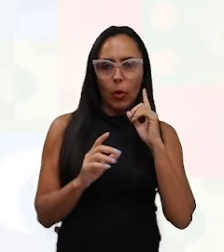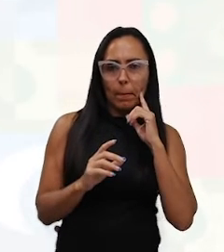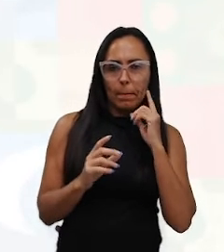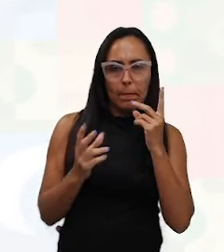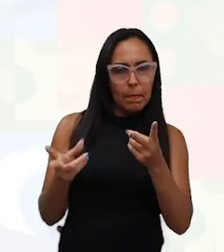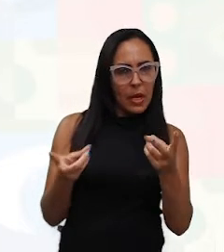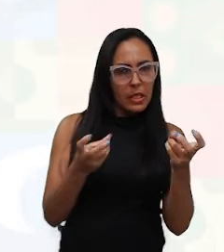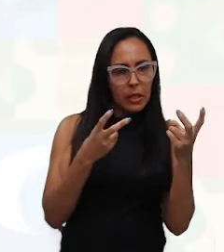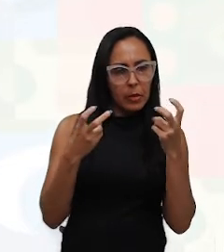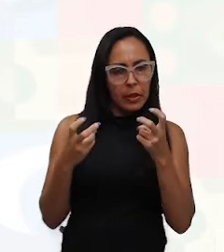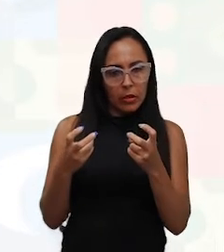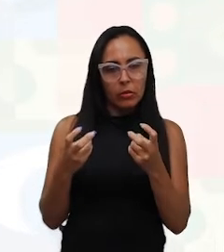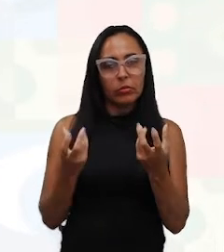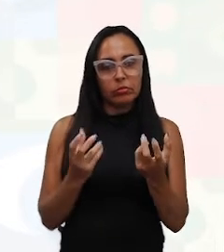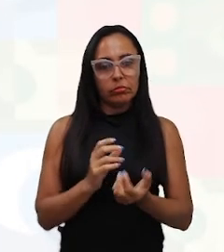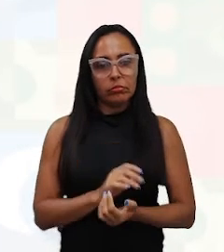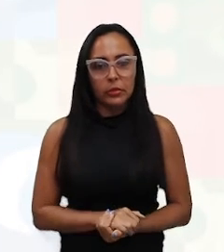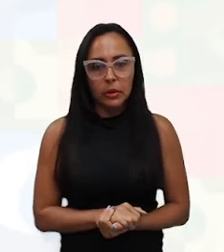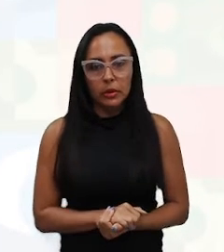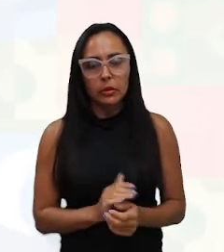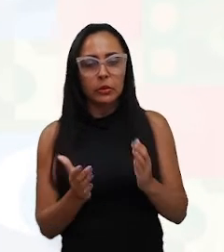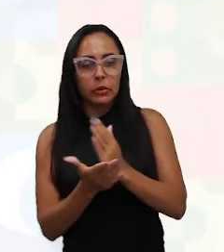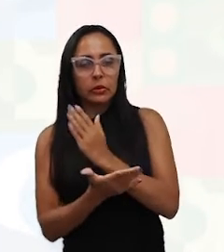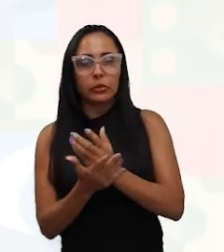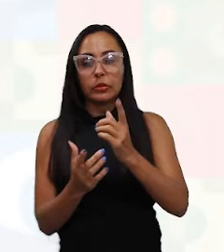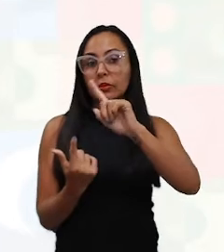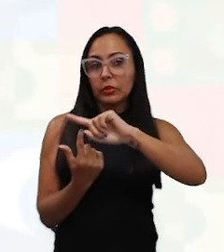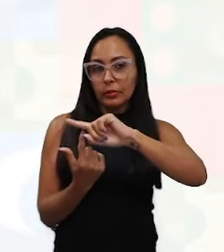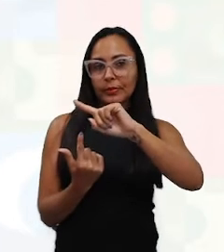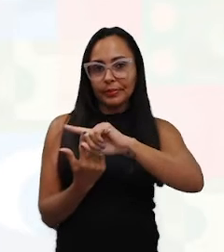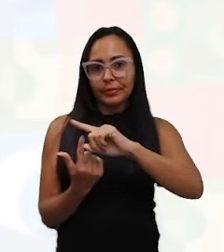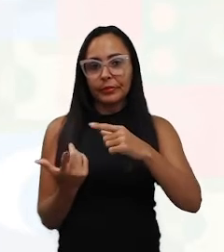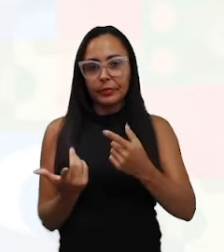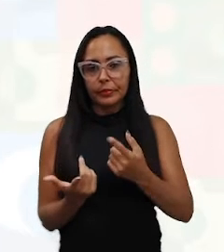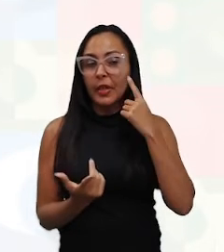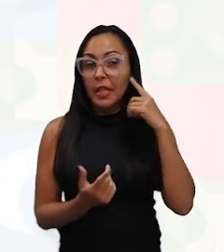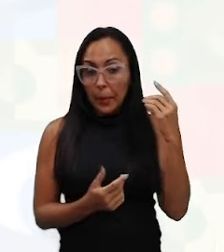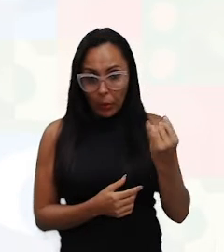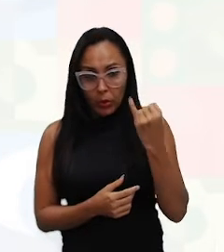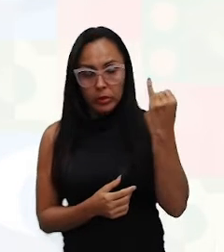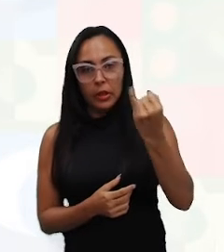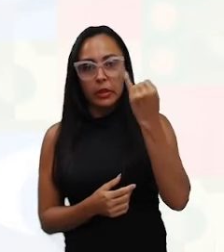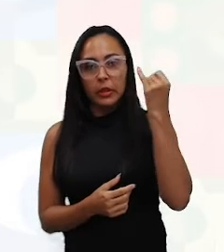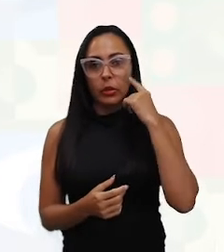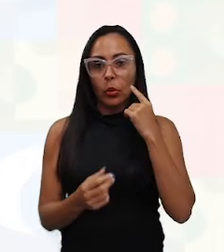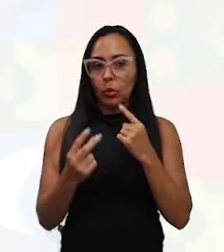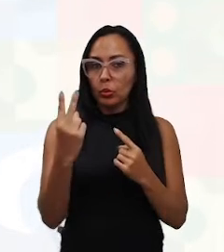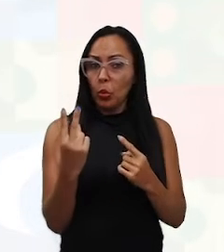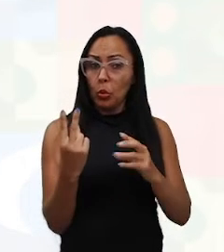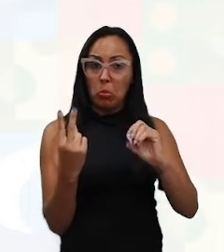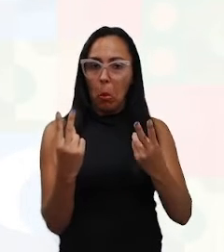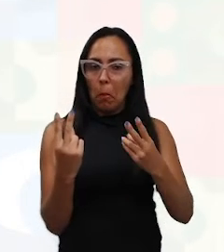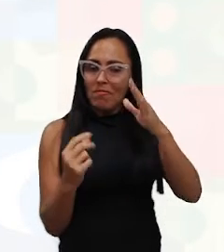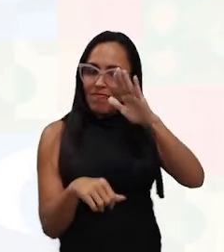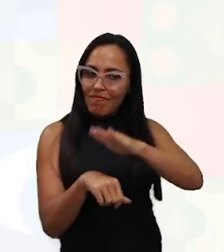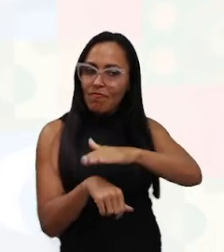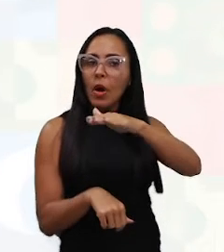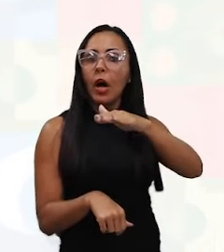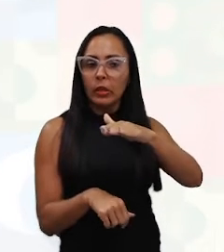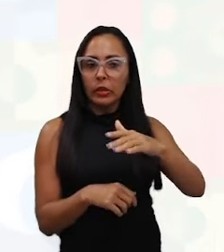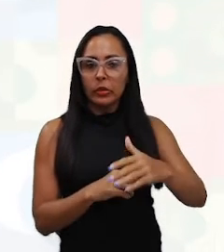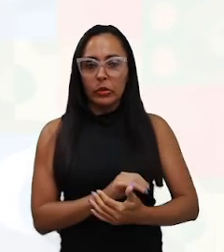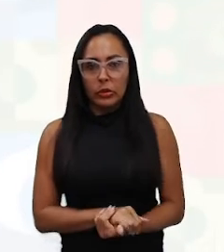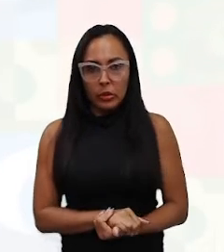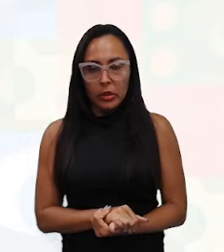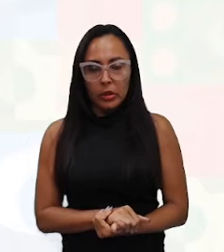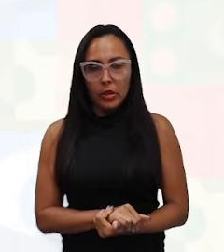de afunilamento. Então, alguns tipos de perspectiva são necessárias com 2 ou mais pontos de fuga. Então, a